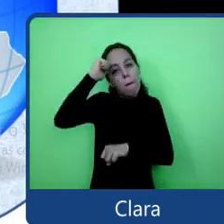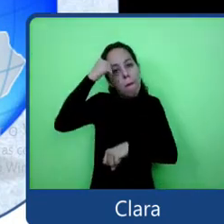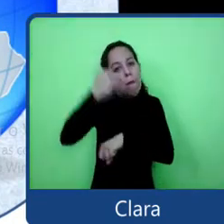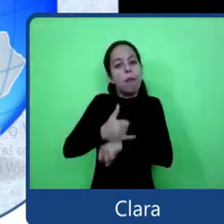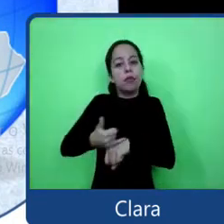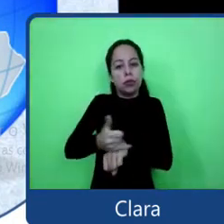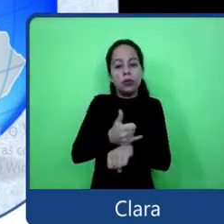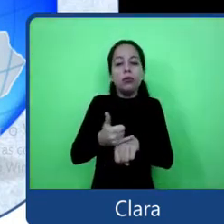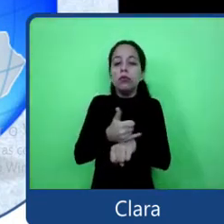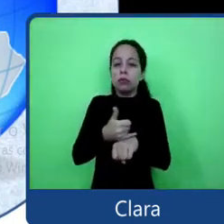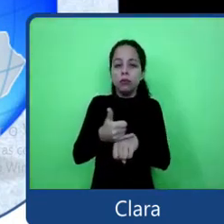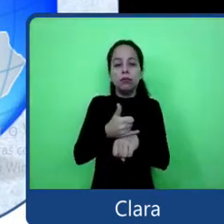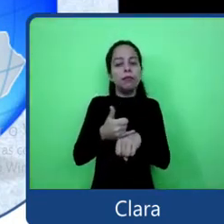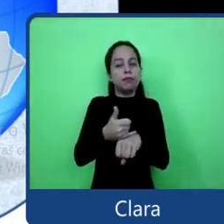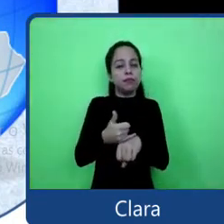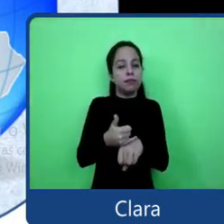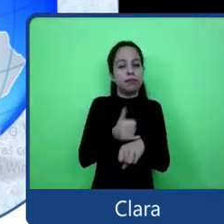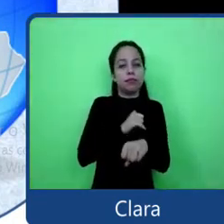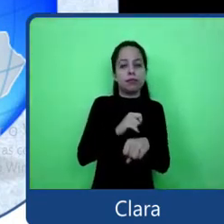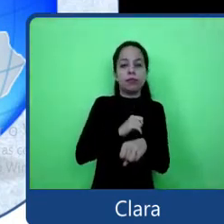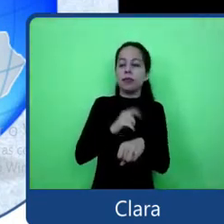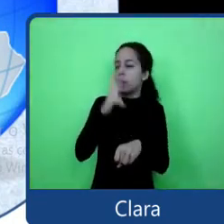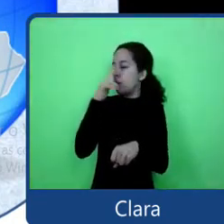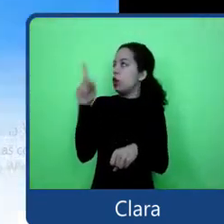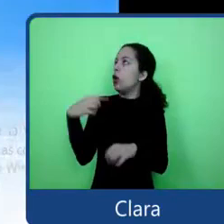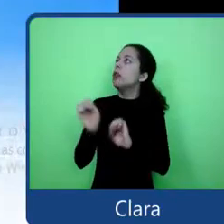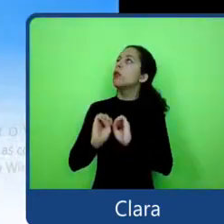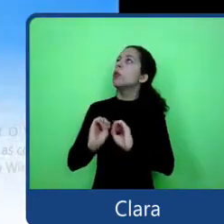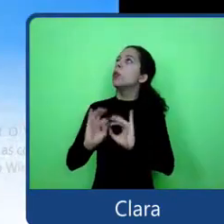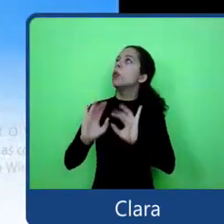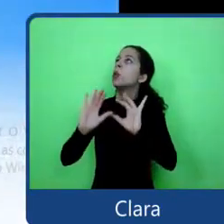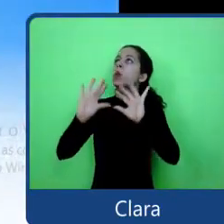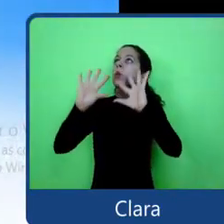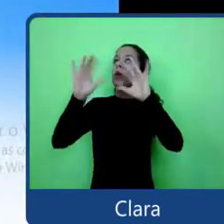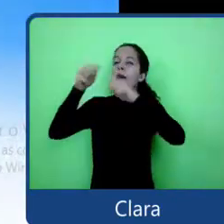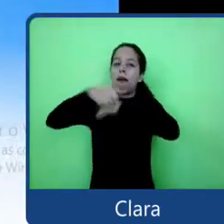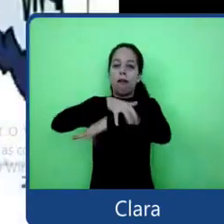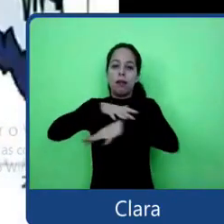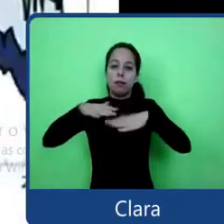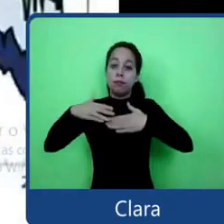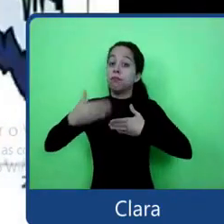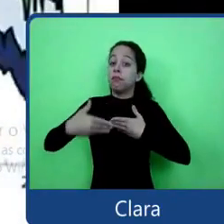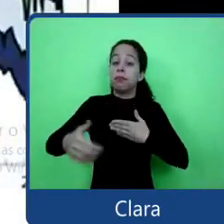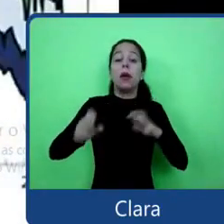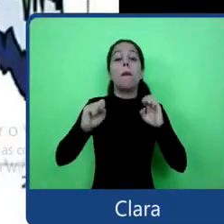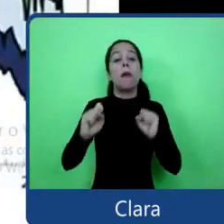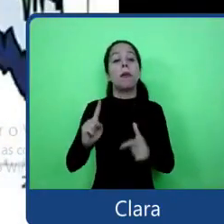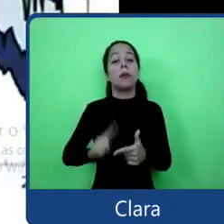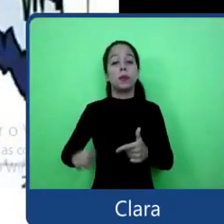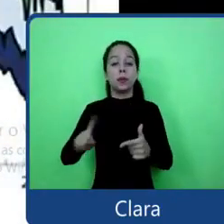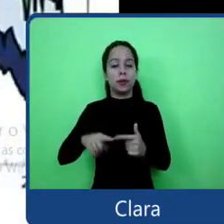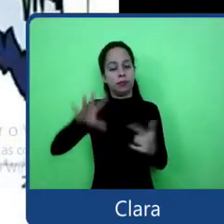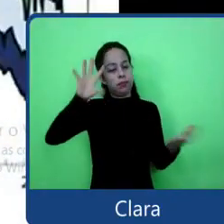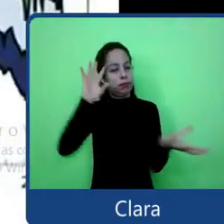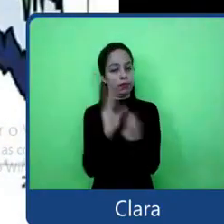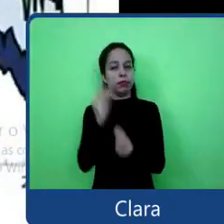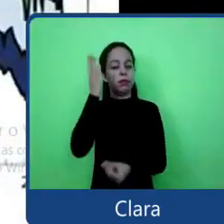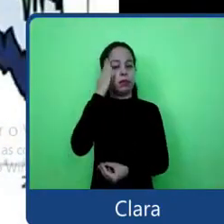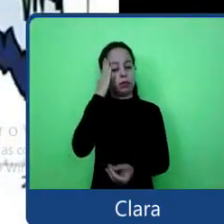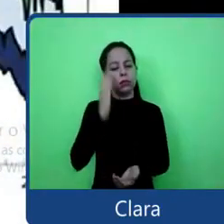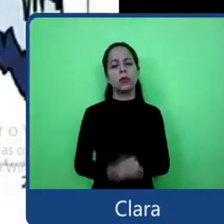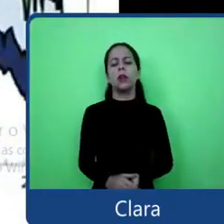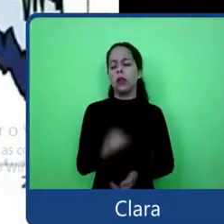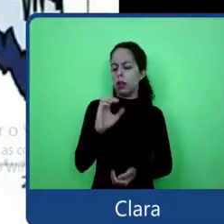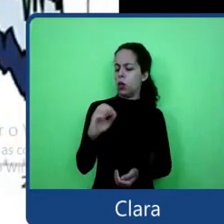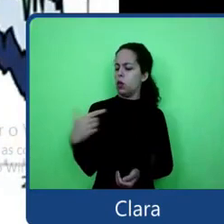isso para a atmosfera, né? E isso tem consequências, então. De onde vem esse carbono, né? Então, em termos